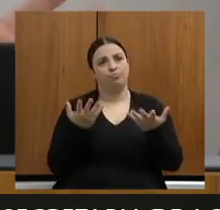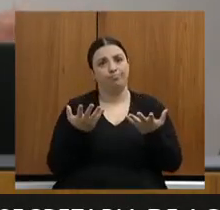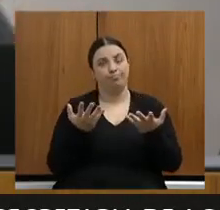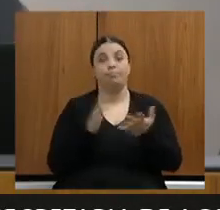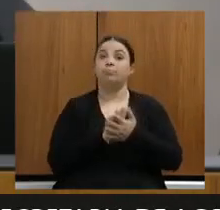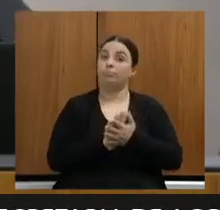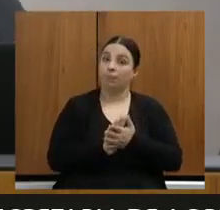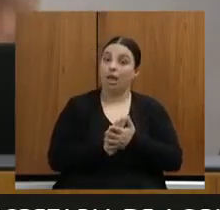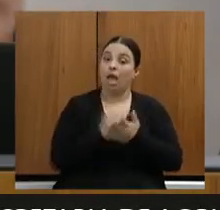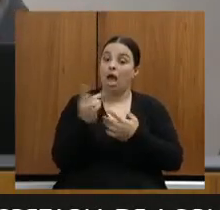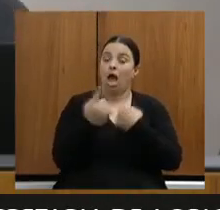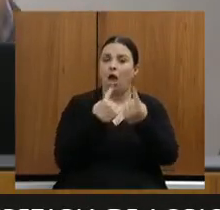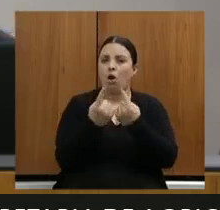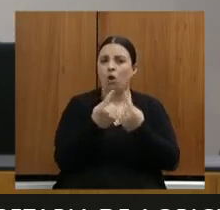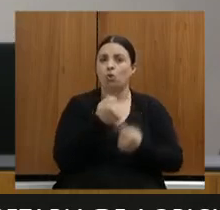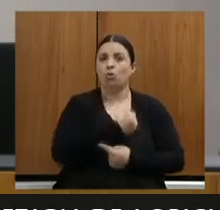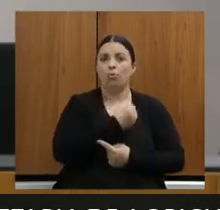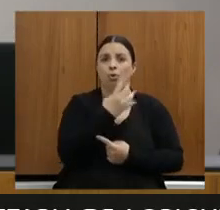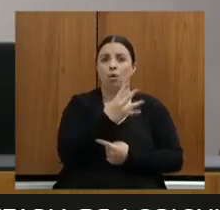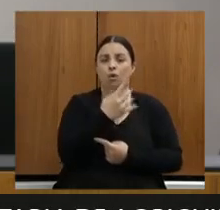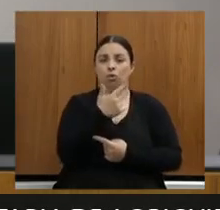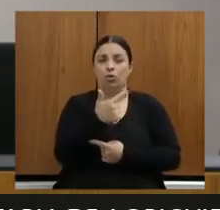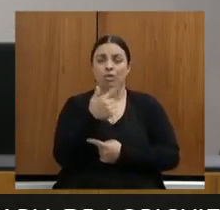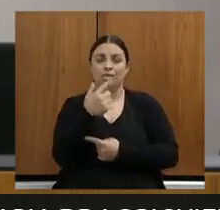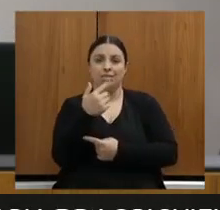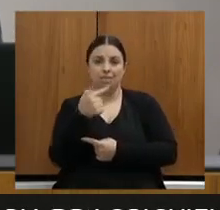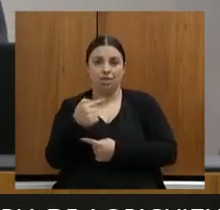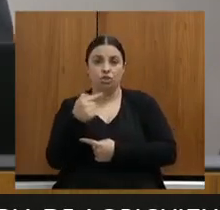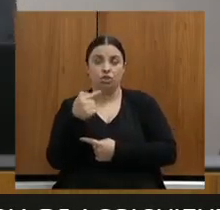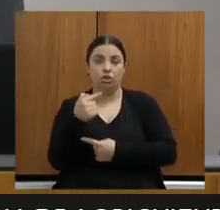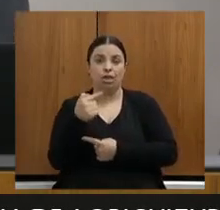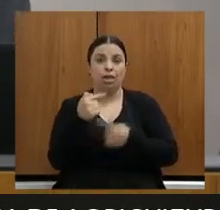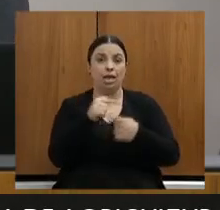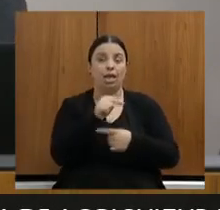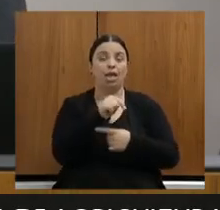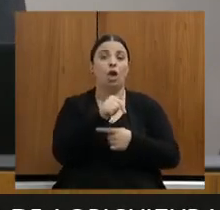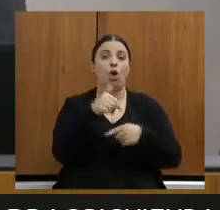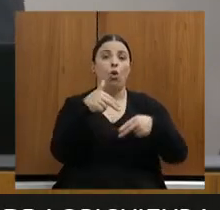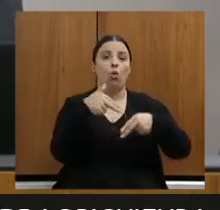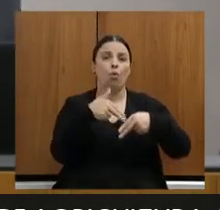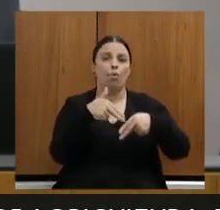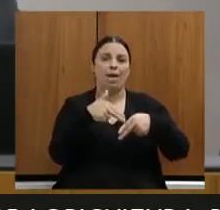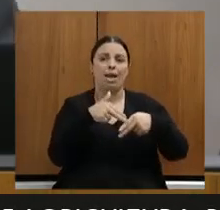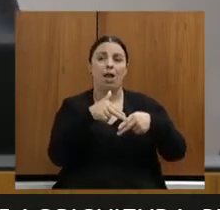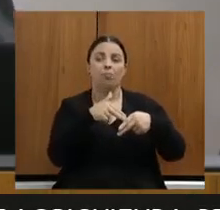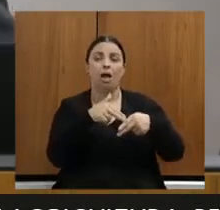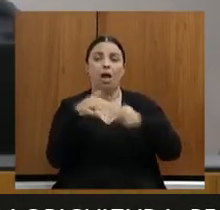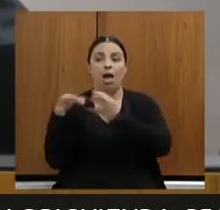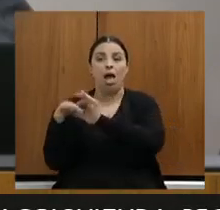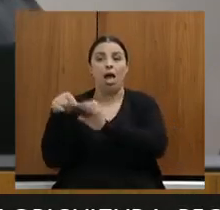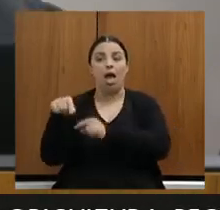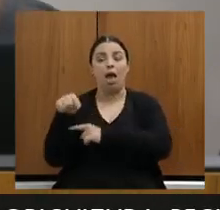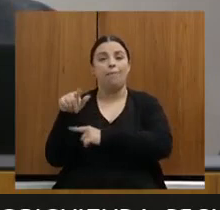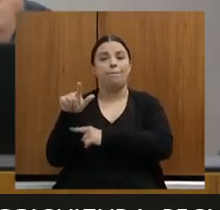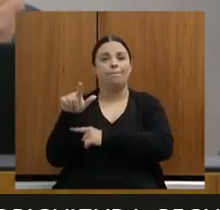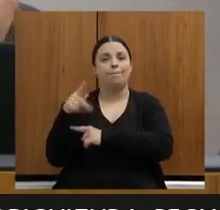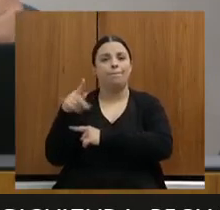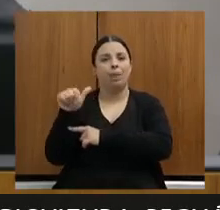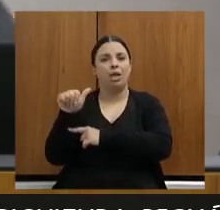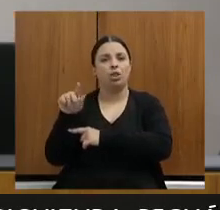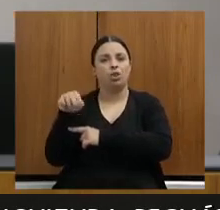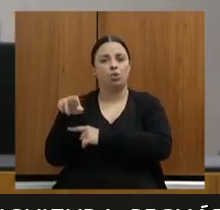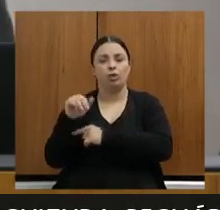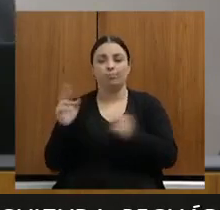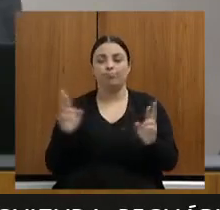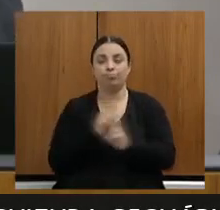a427 que liga Uberaba a Planura é a estrada secretário que conduz as pessoas que estão